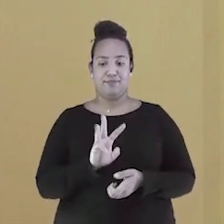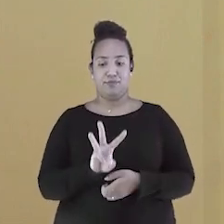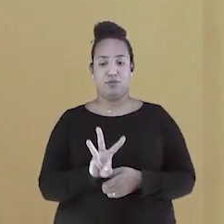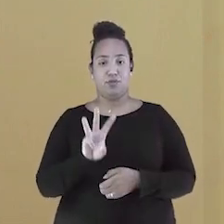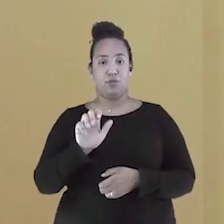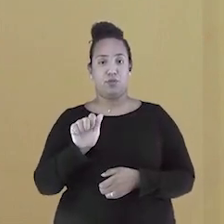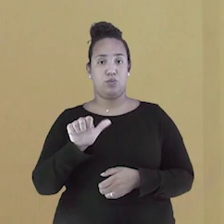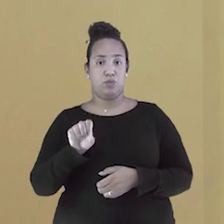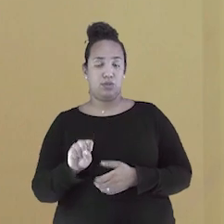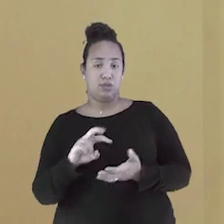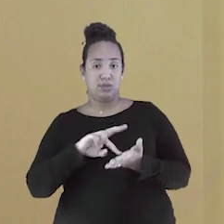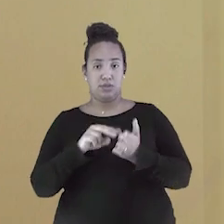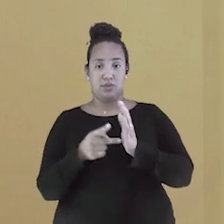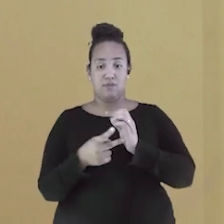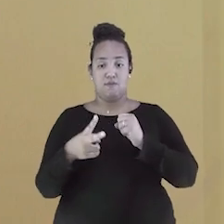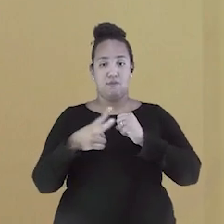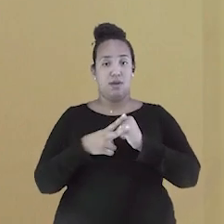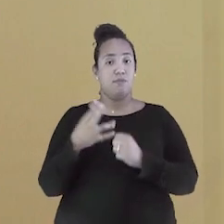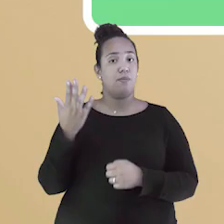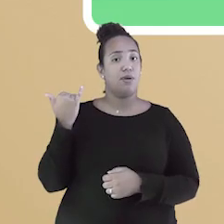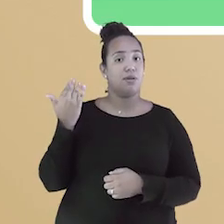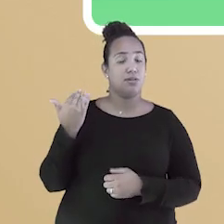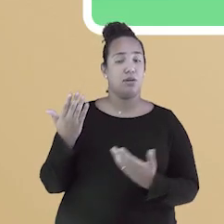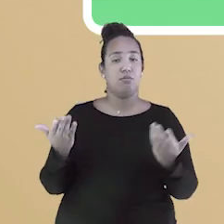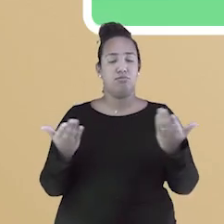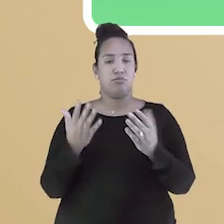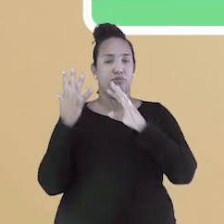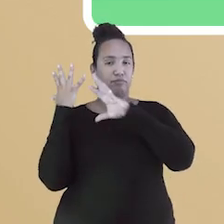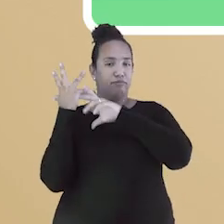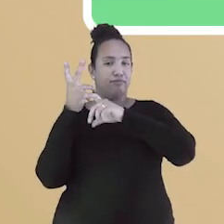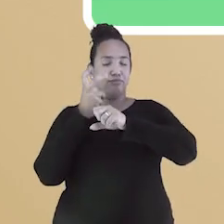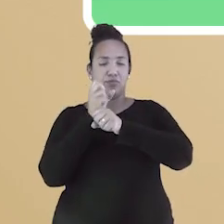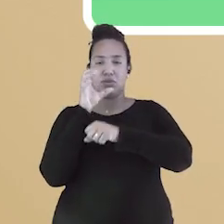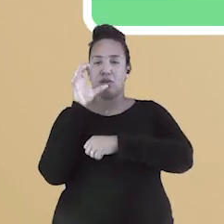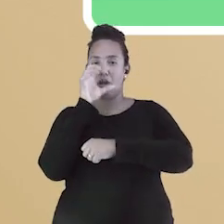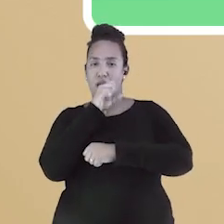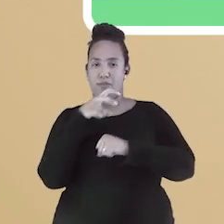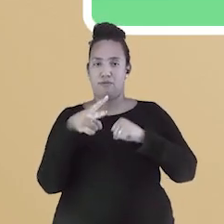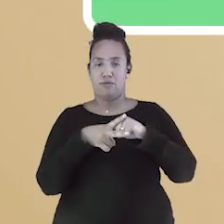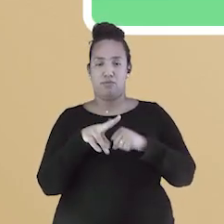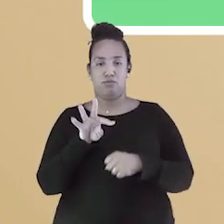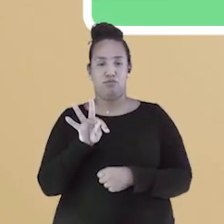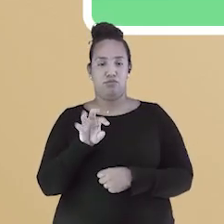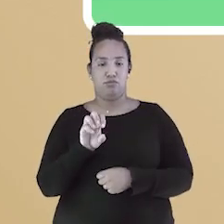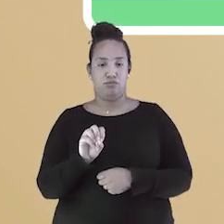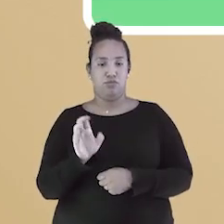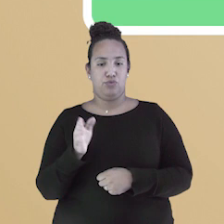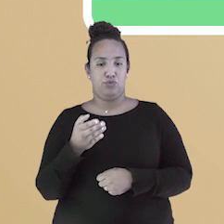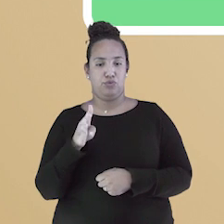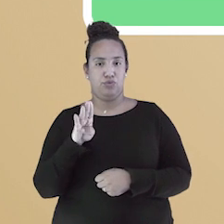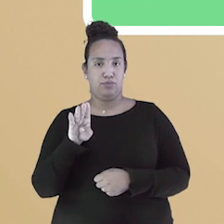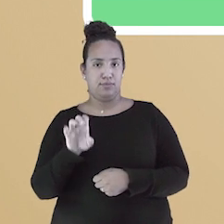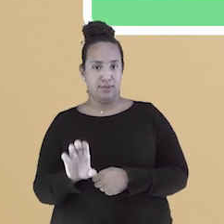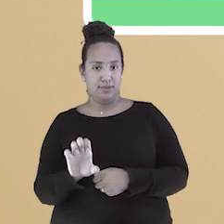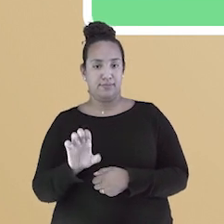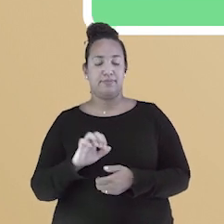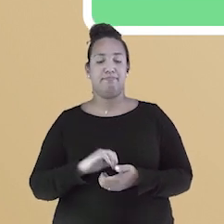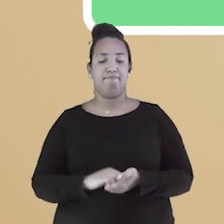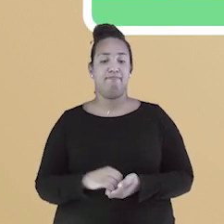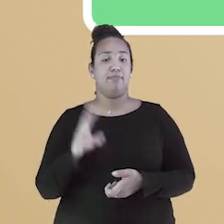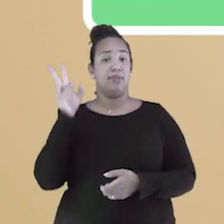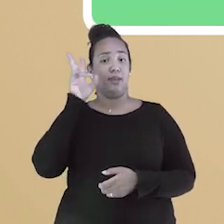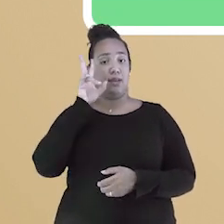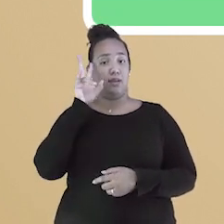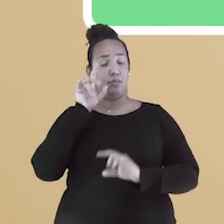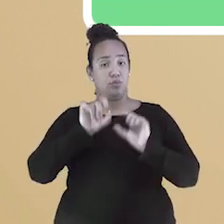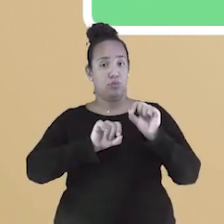recapitular brevemente o verbo to be. Só lembrando, o verbo to be é equivalente aos nossos verbos ser e